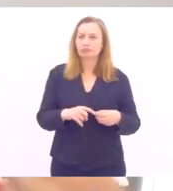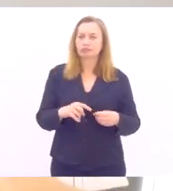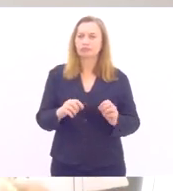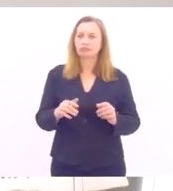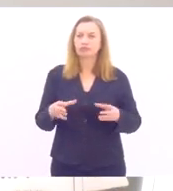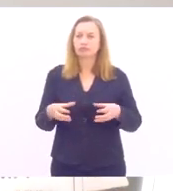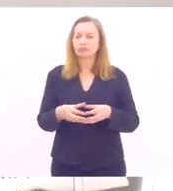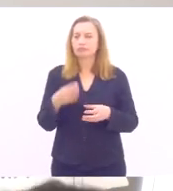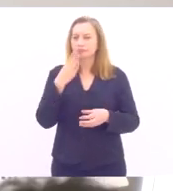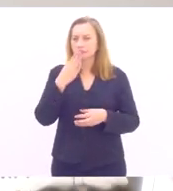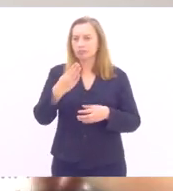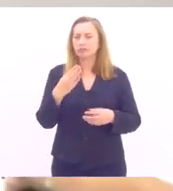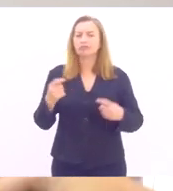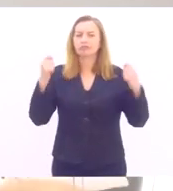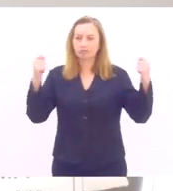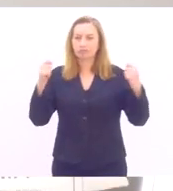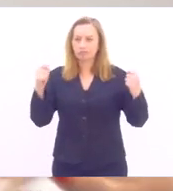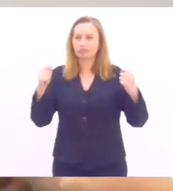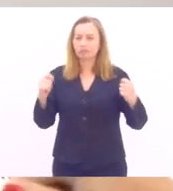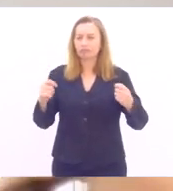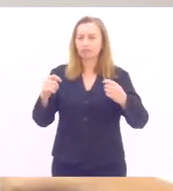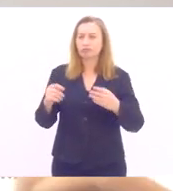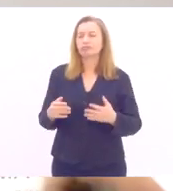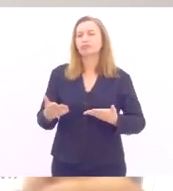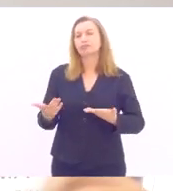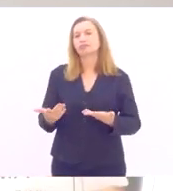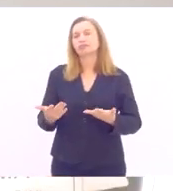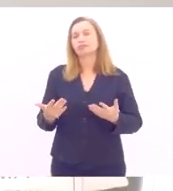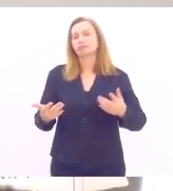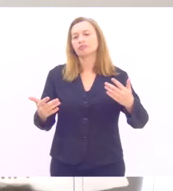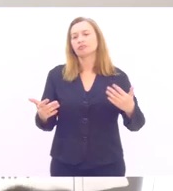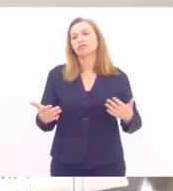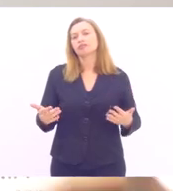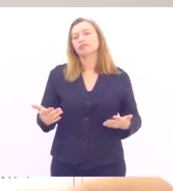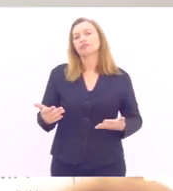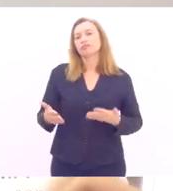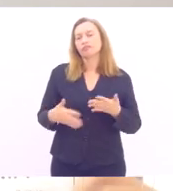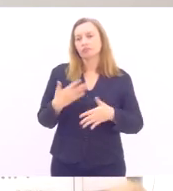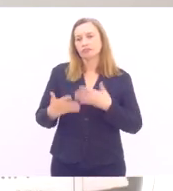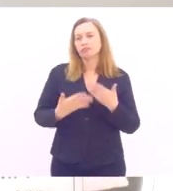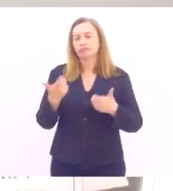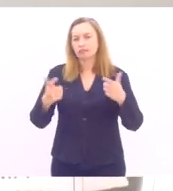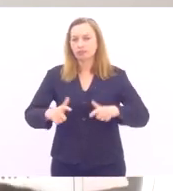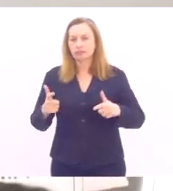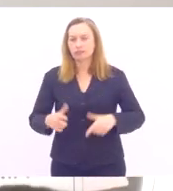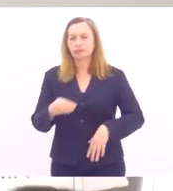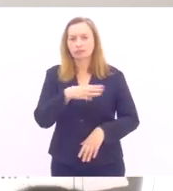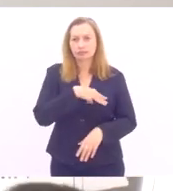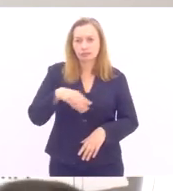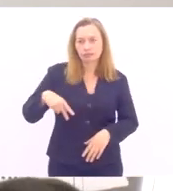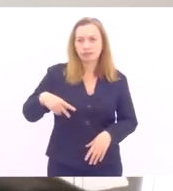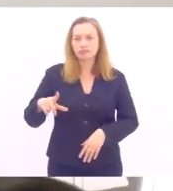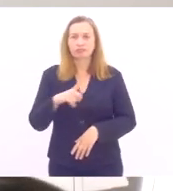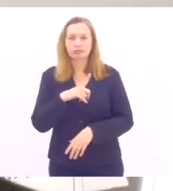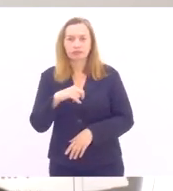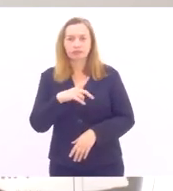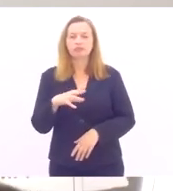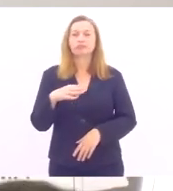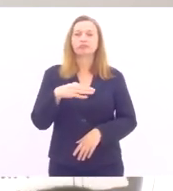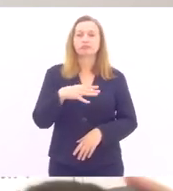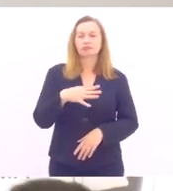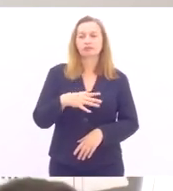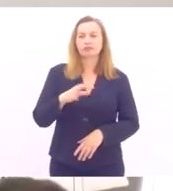torcidas que fazem o espetáculo, né, a gente tem que ter esse reconhecimento. Acho que o Ministério Público e a Polícia Militar também têm